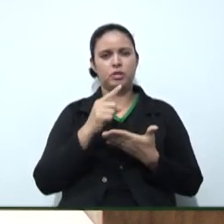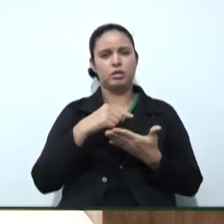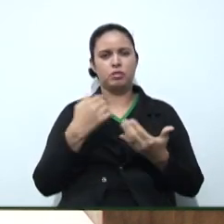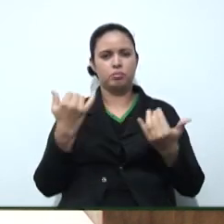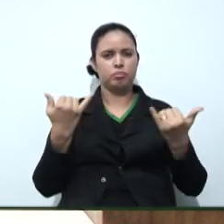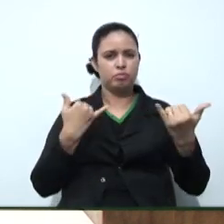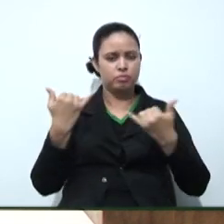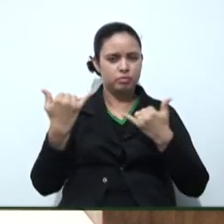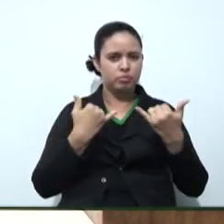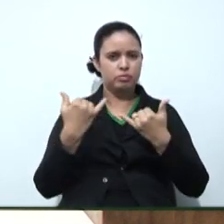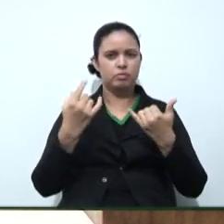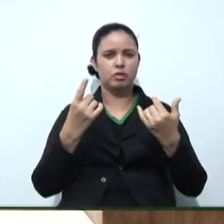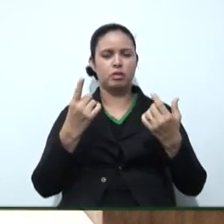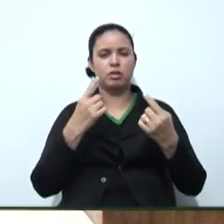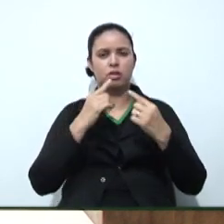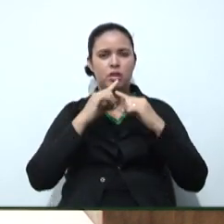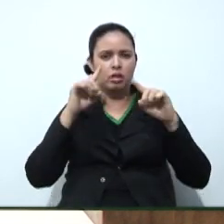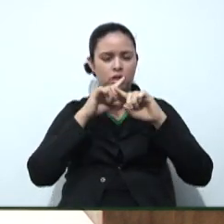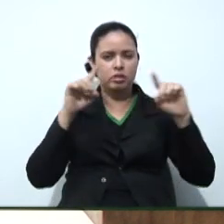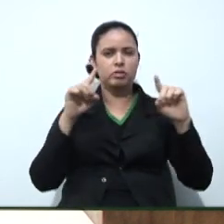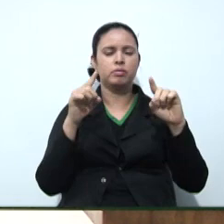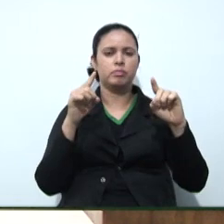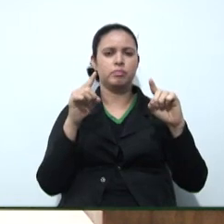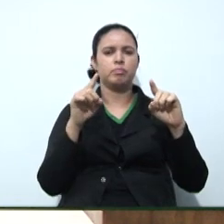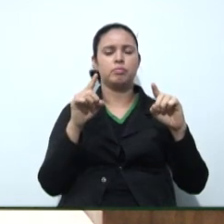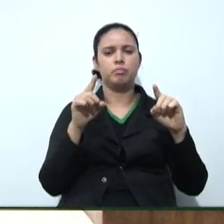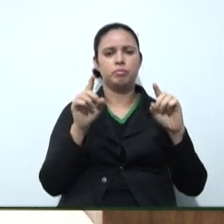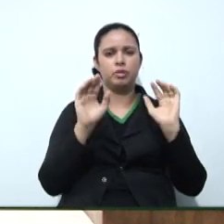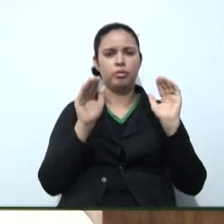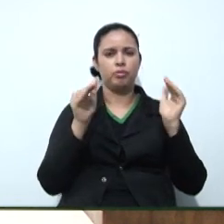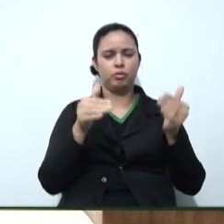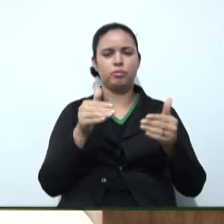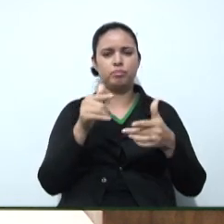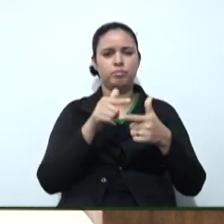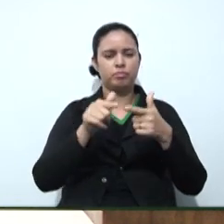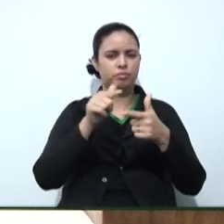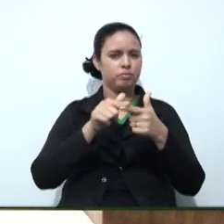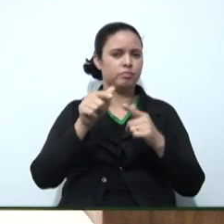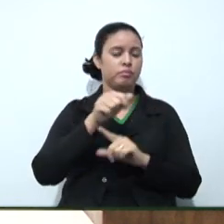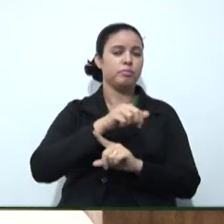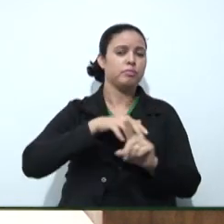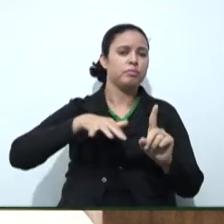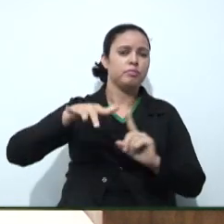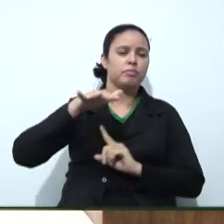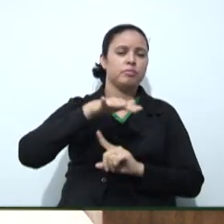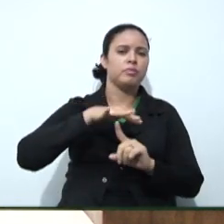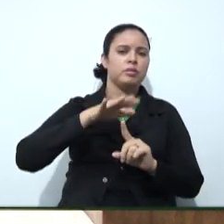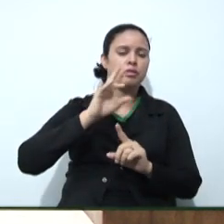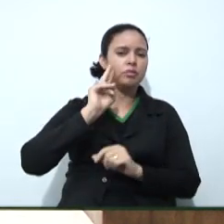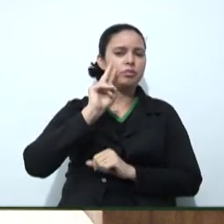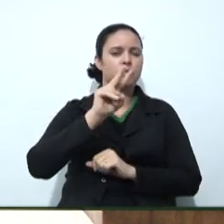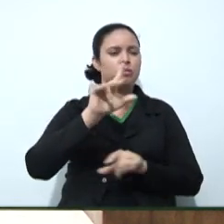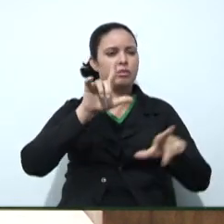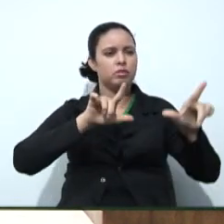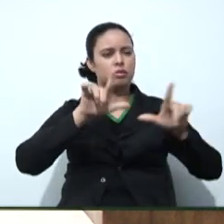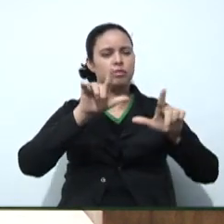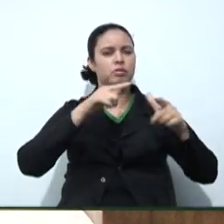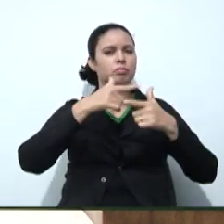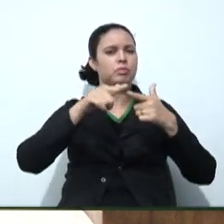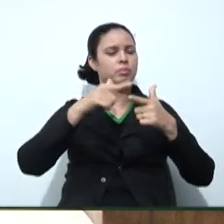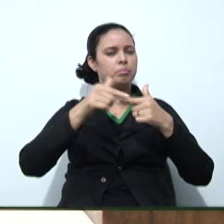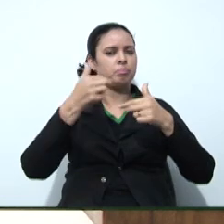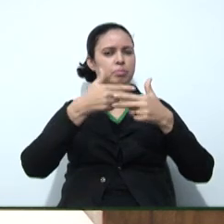denúncias, reclamações sobre os problemas, né? A gente tem visto aí na mídia diversos problemas nos